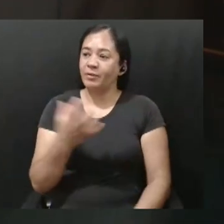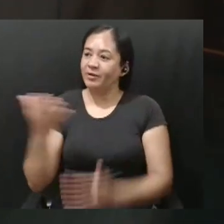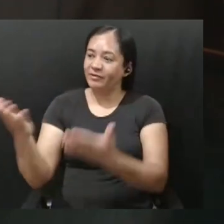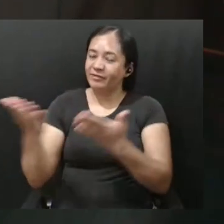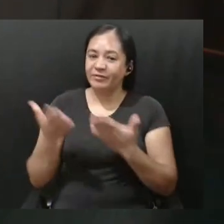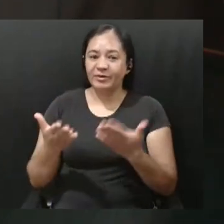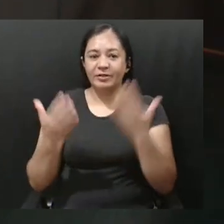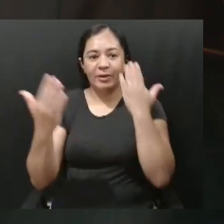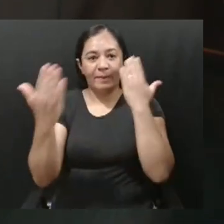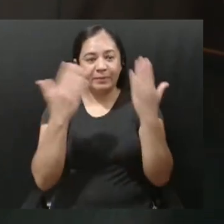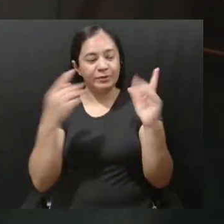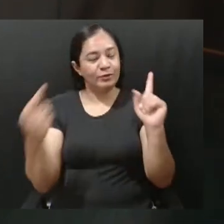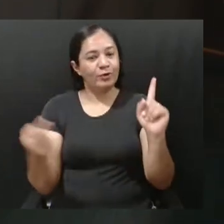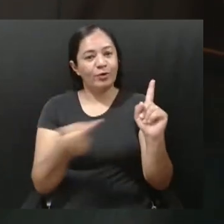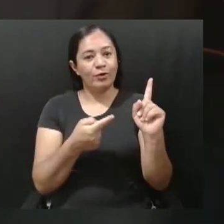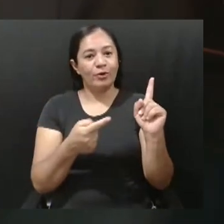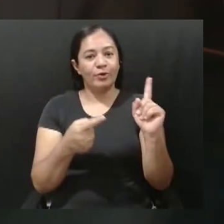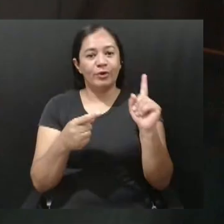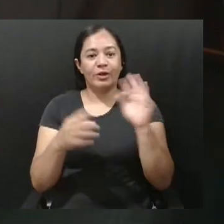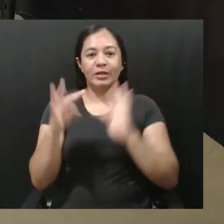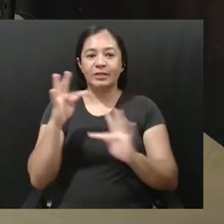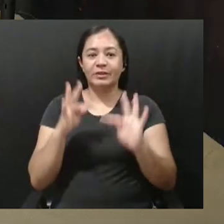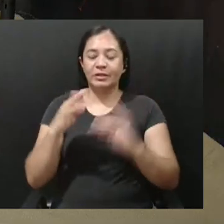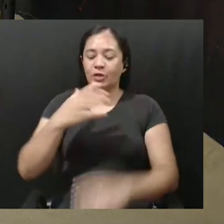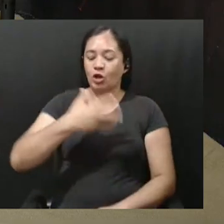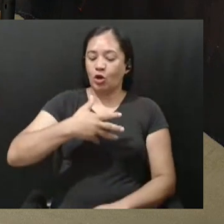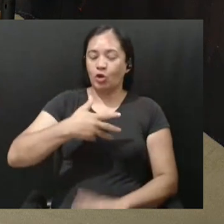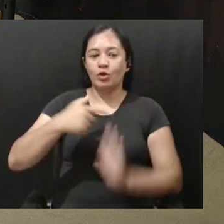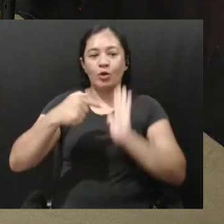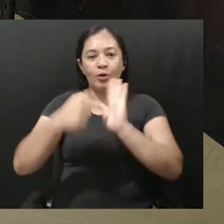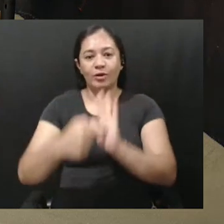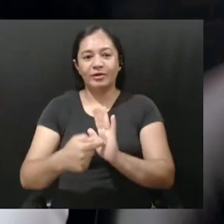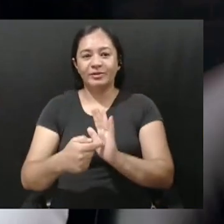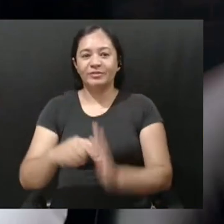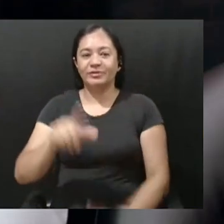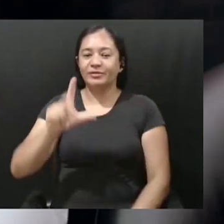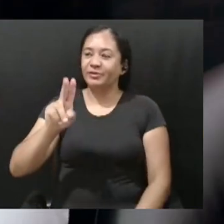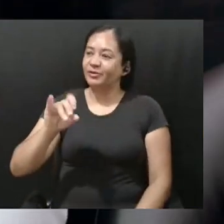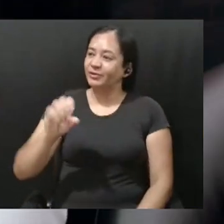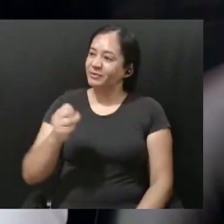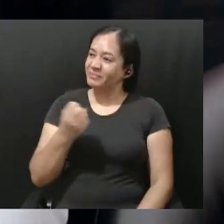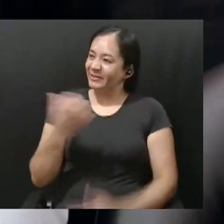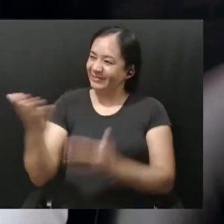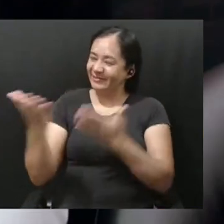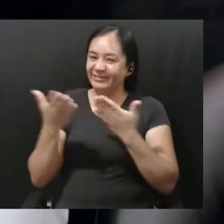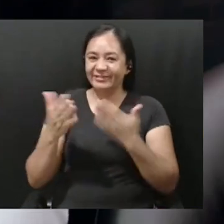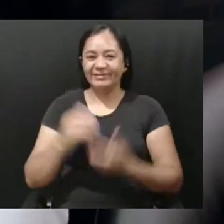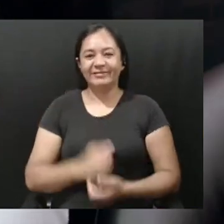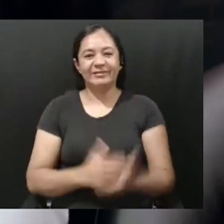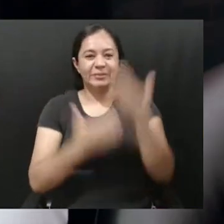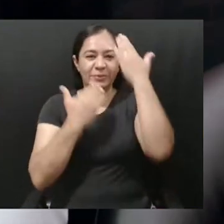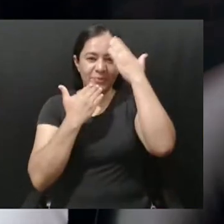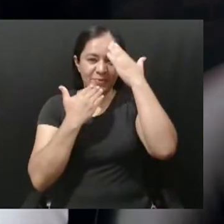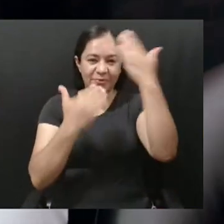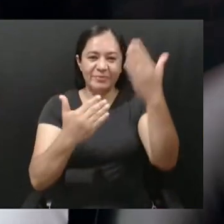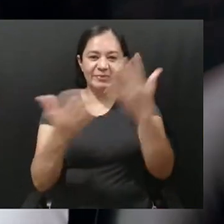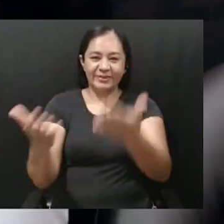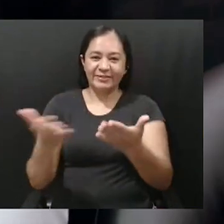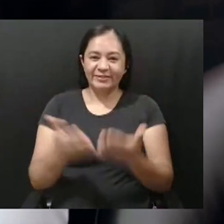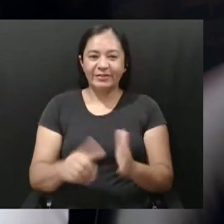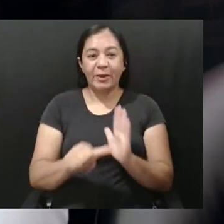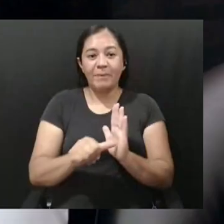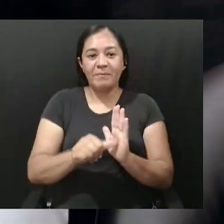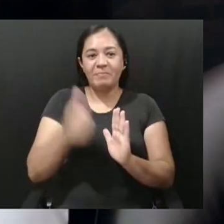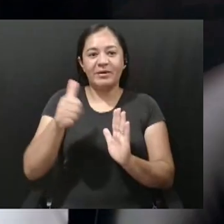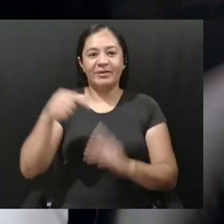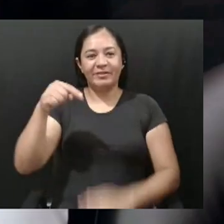terapia cognitivo-comportamental, Luiz Rocha. Seja bem-vindo. Obrigado, agradeço o convite, primeira vez aqui, né? E vamos falar